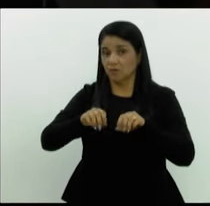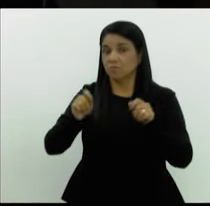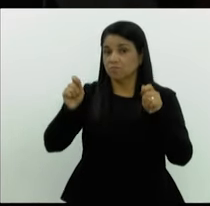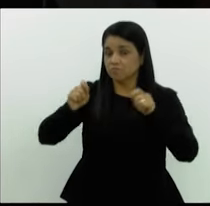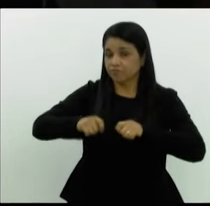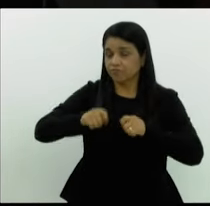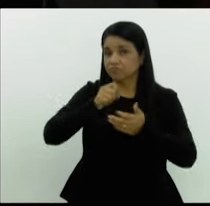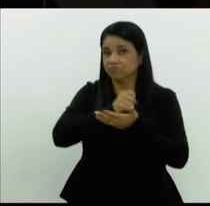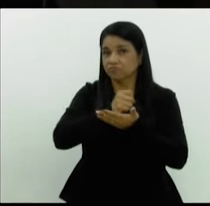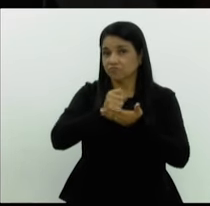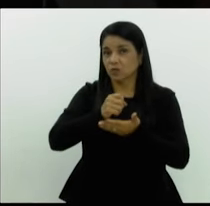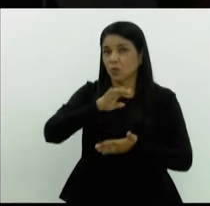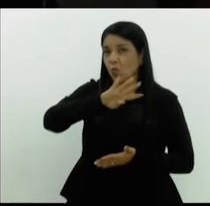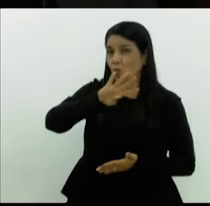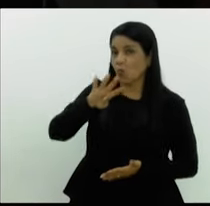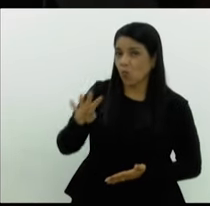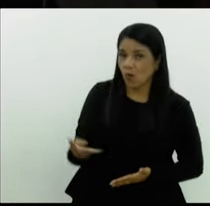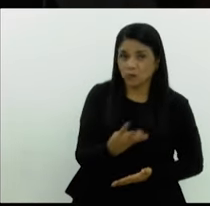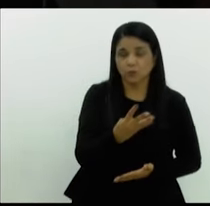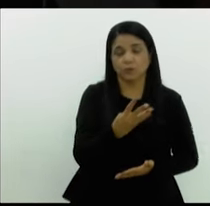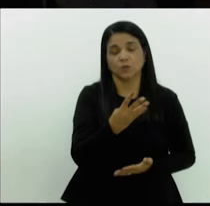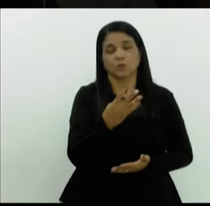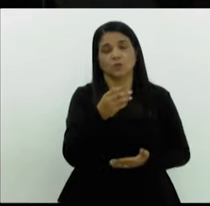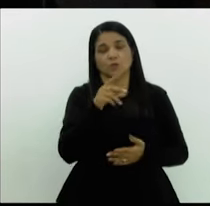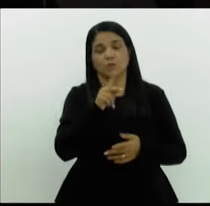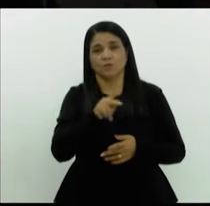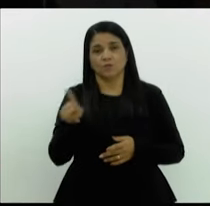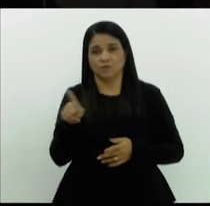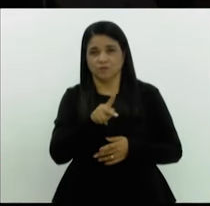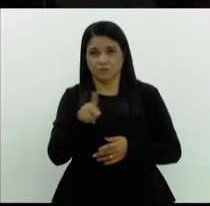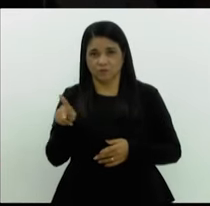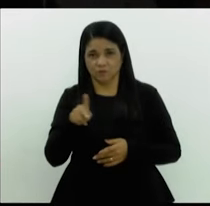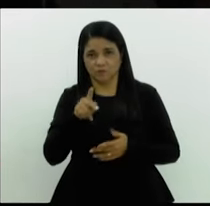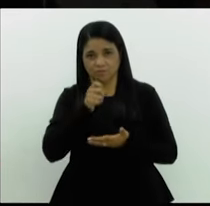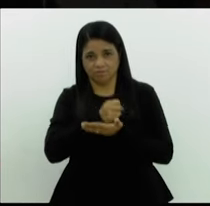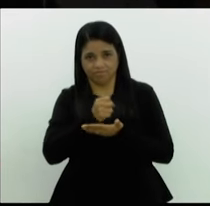mais de 4 mil professores temporariamente,